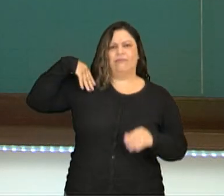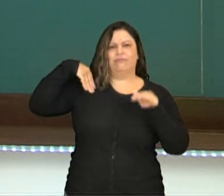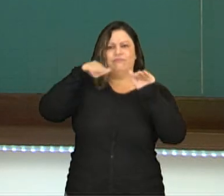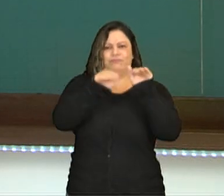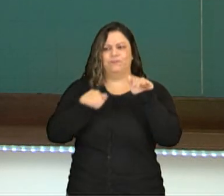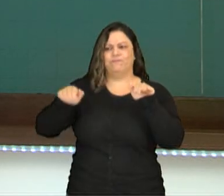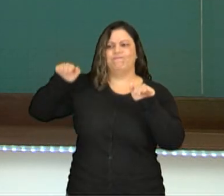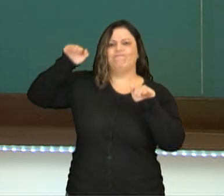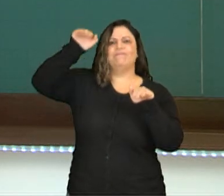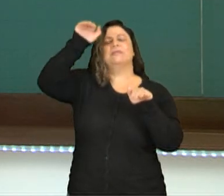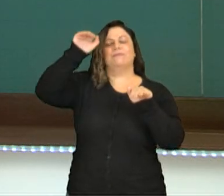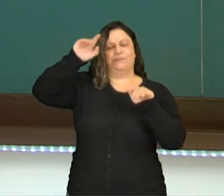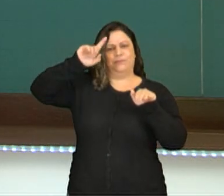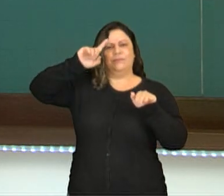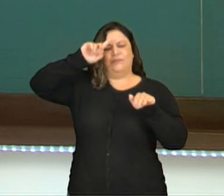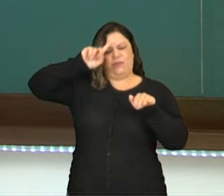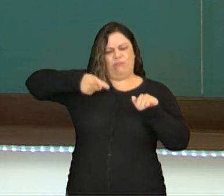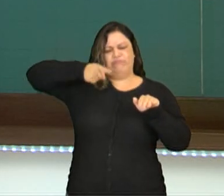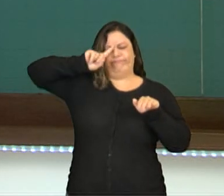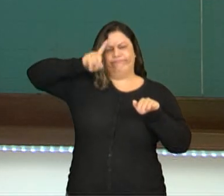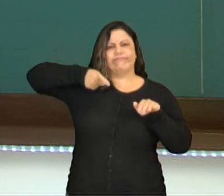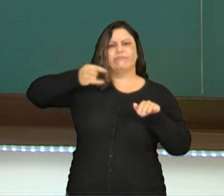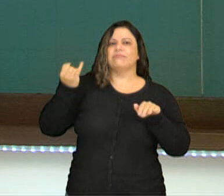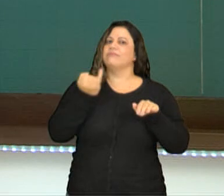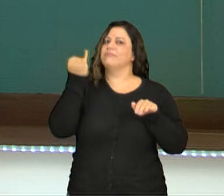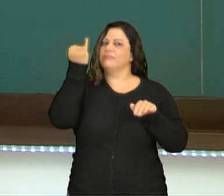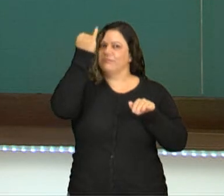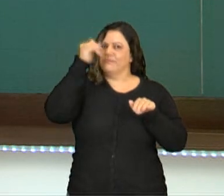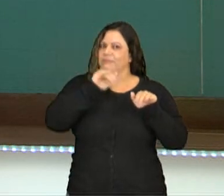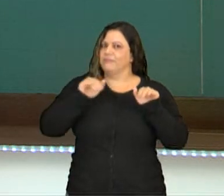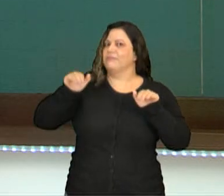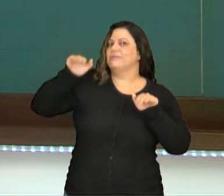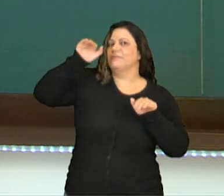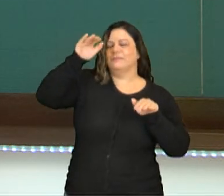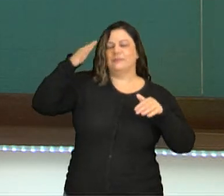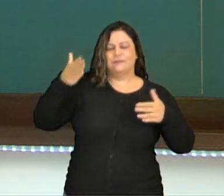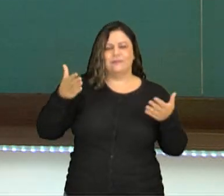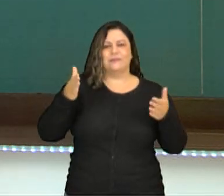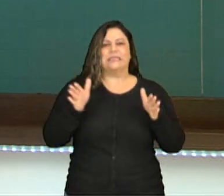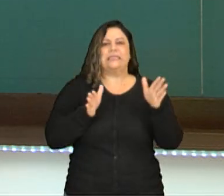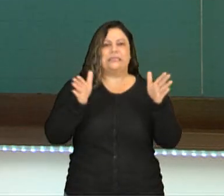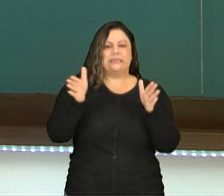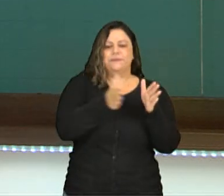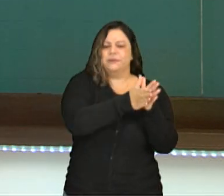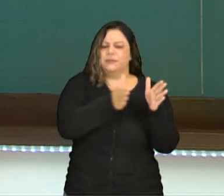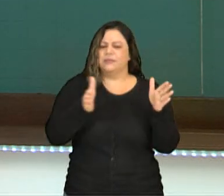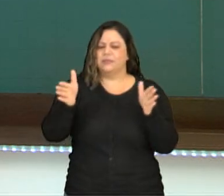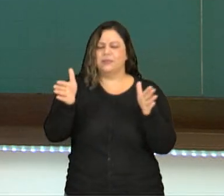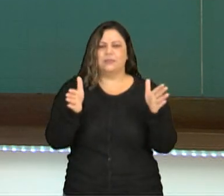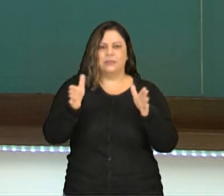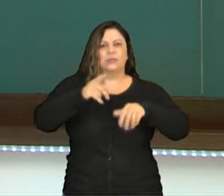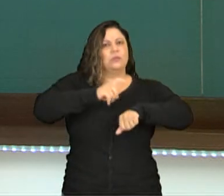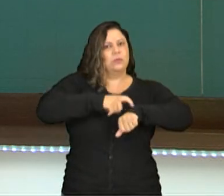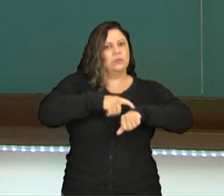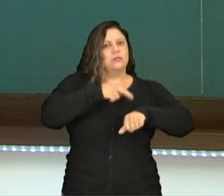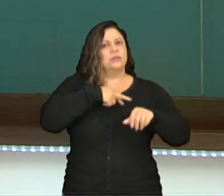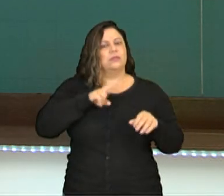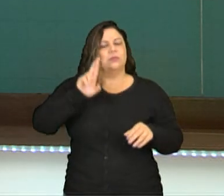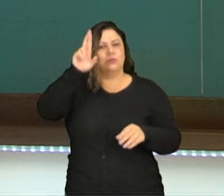uma autoridade muito importante desse período. Então percebam, nesse momento a religiosidade